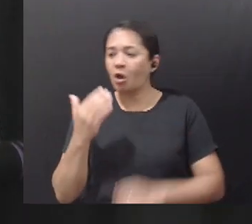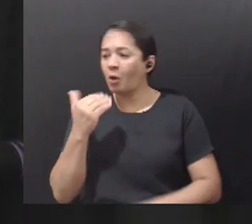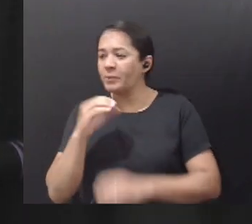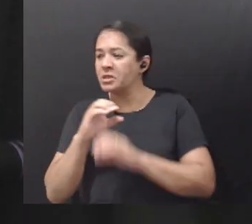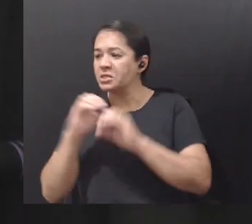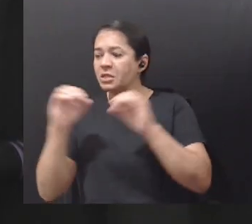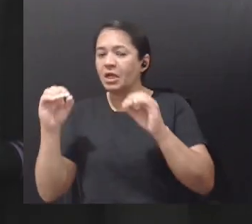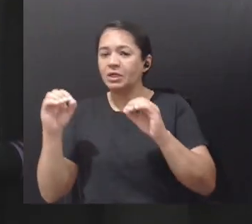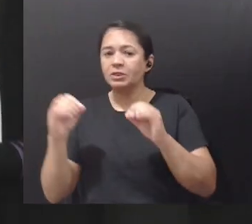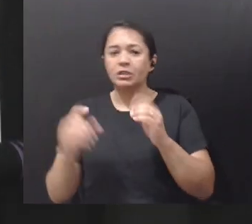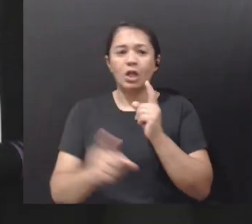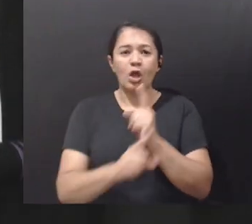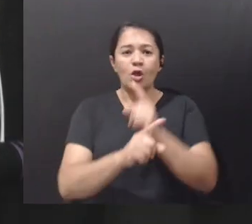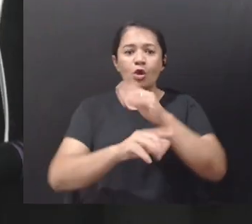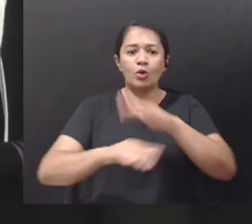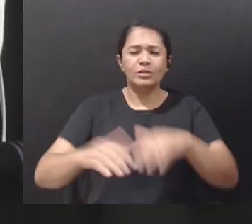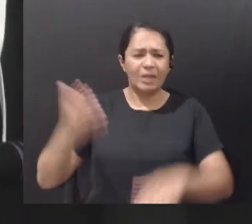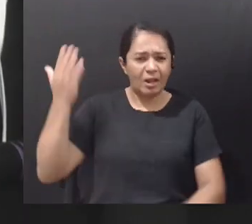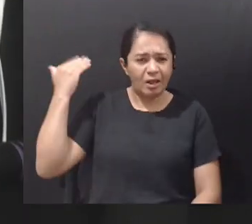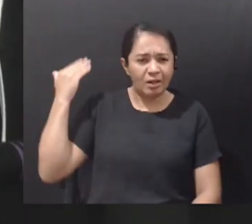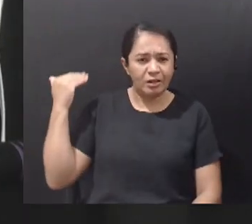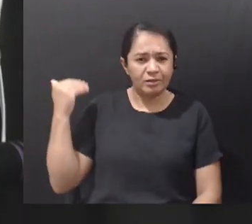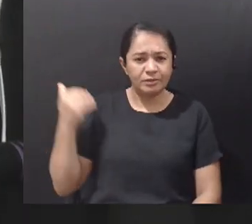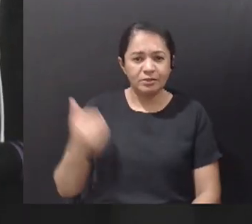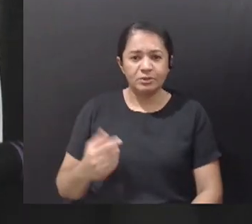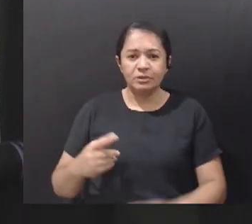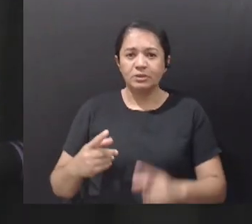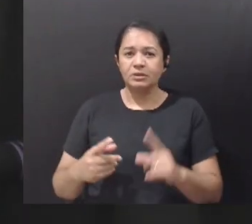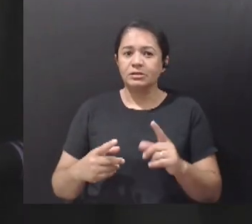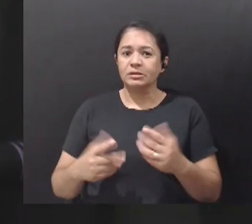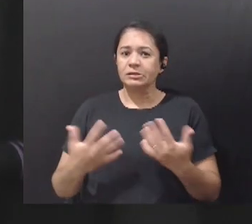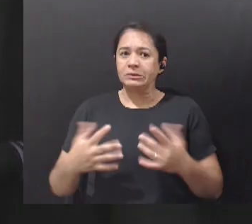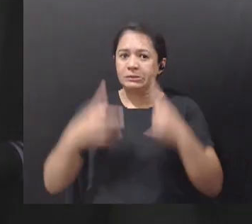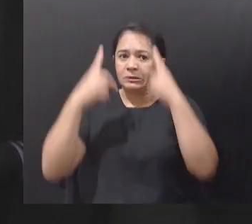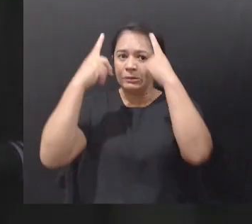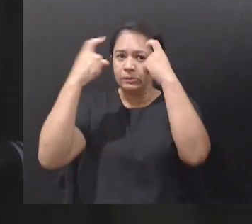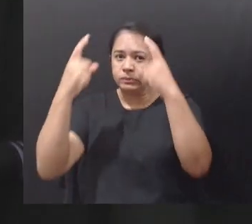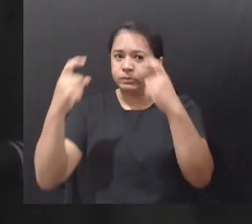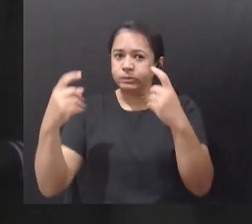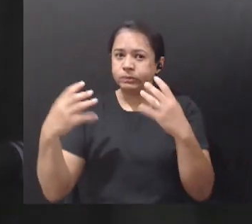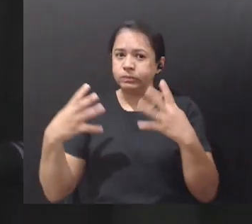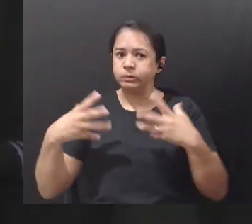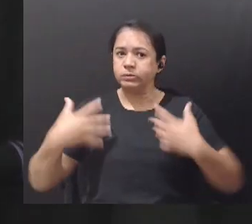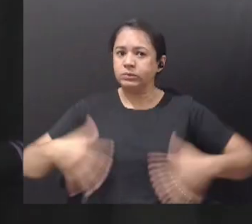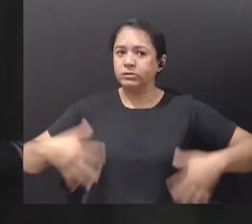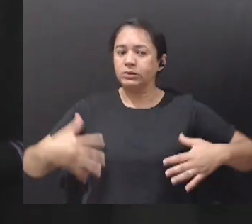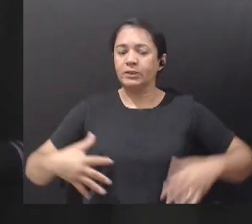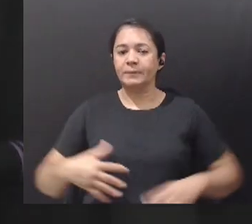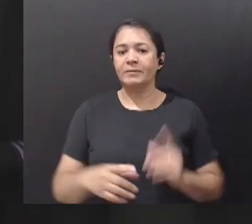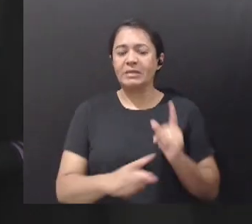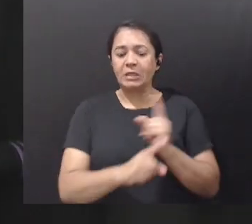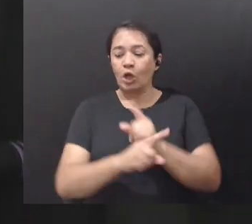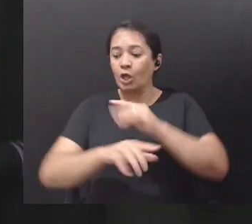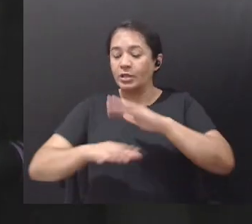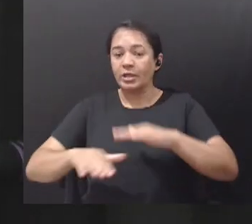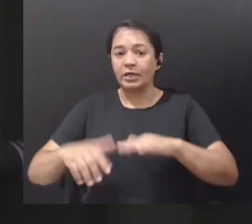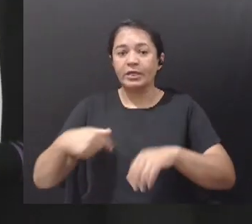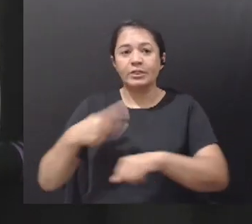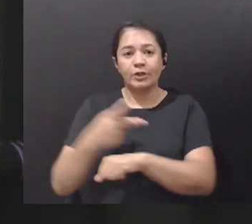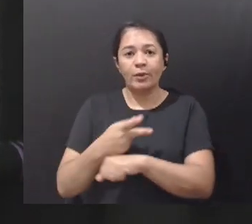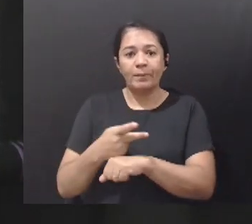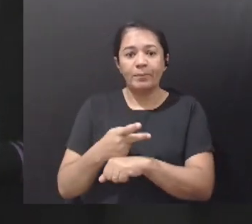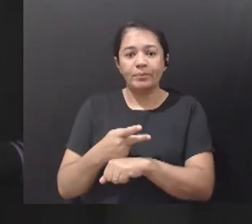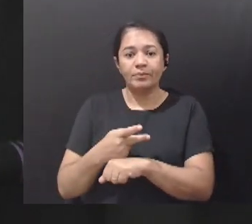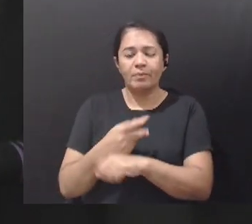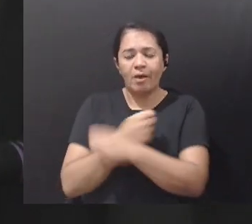crianças naquela época que eram violentadas de diversas formas. Ou seja, eu encontrei aquela criança que eu fui buscar para abraçar, no